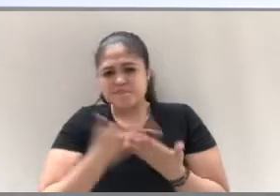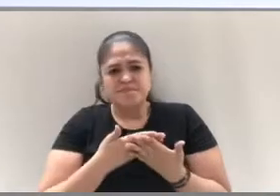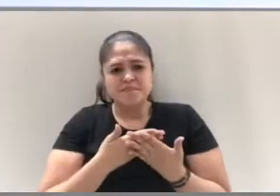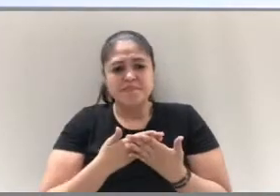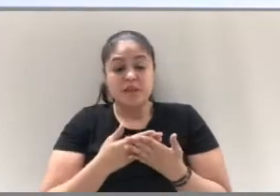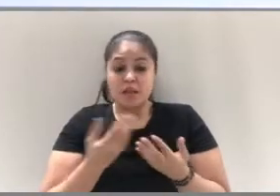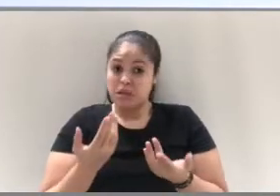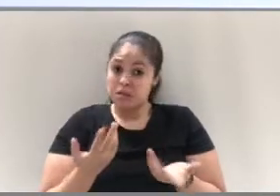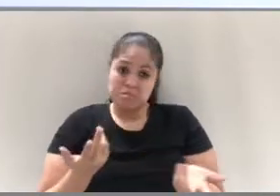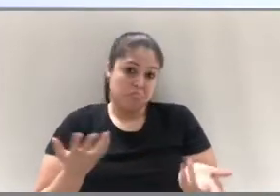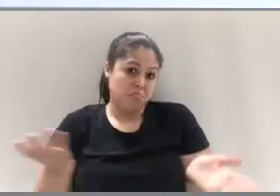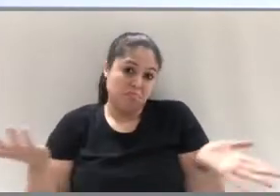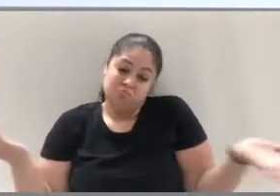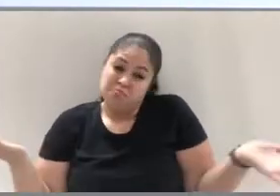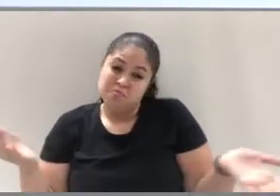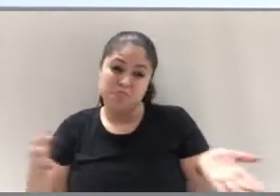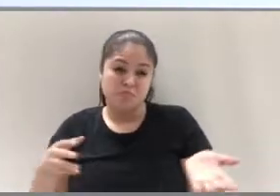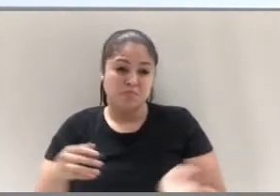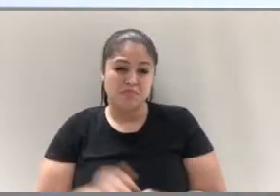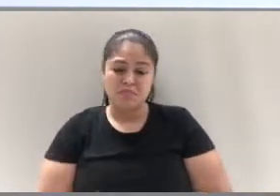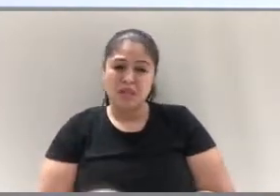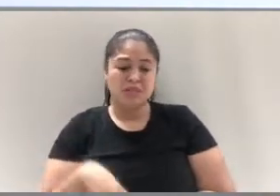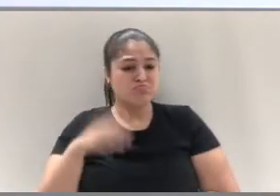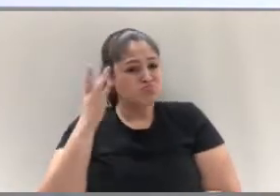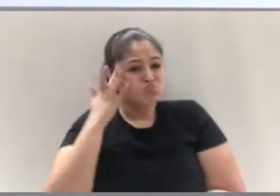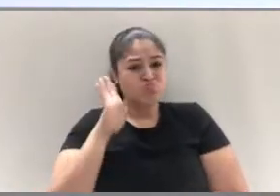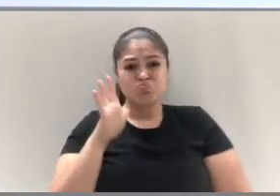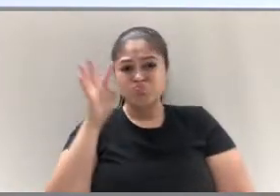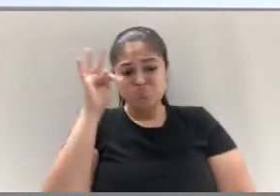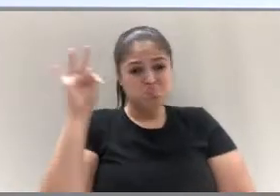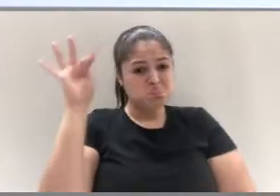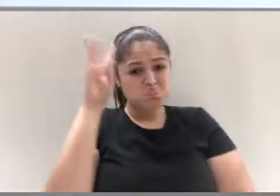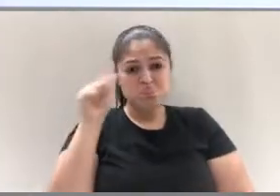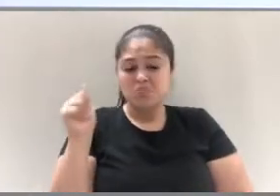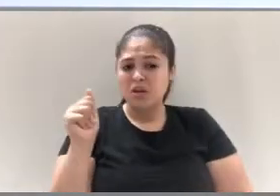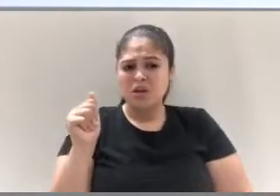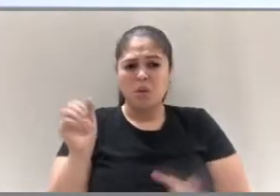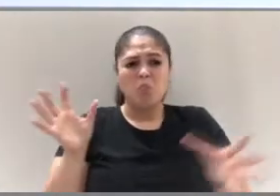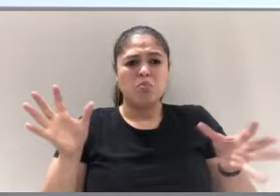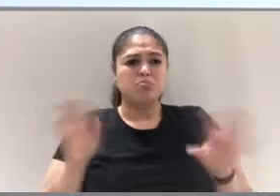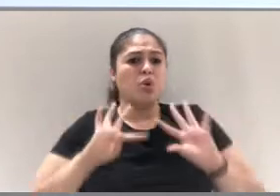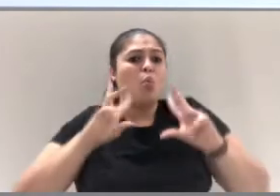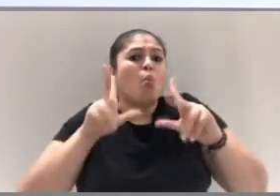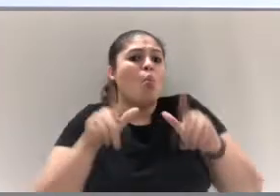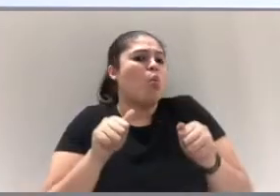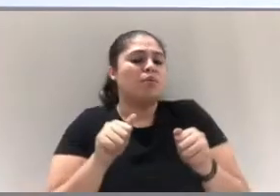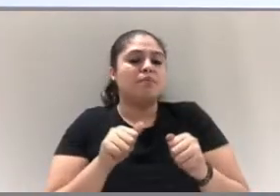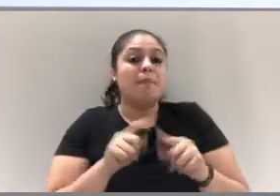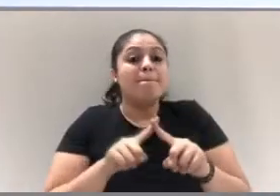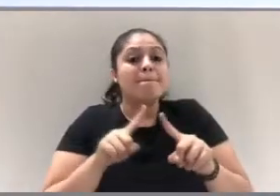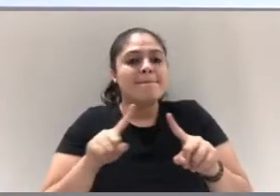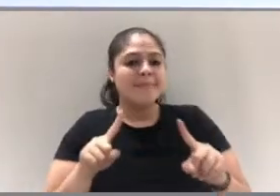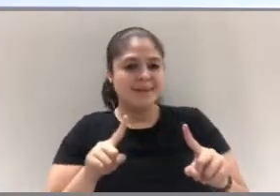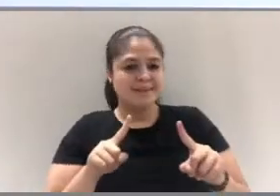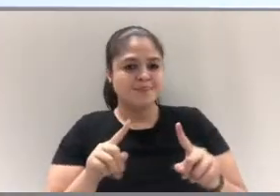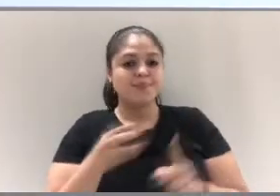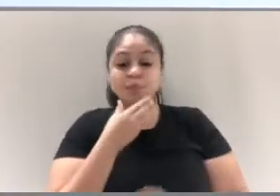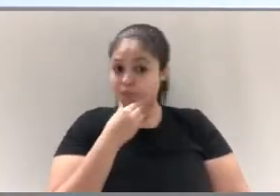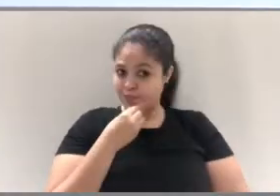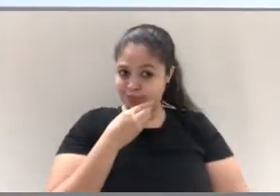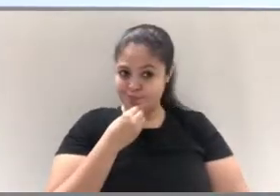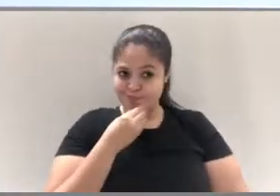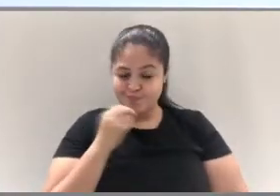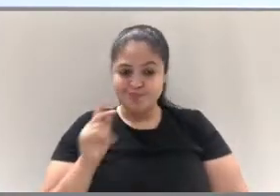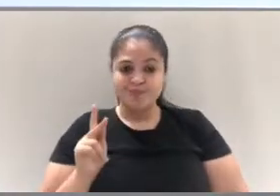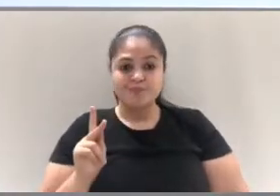verdadeira. Ele mesmo acreditava que a teoria dele não era concreta. Somente